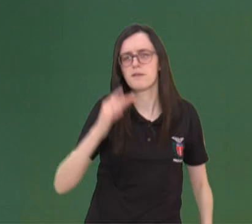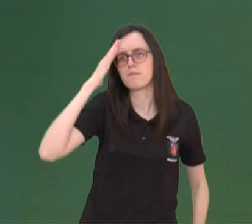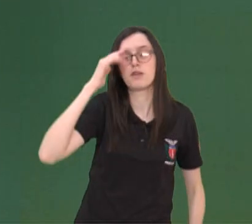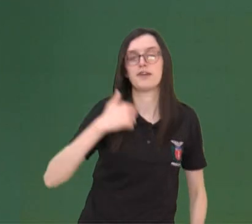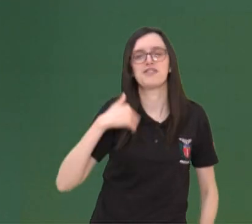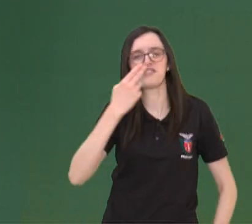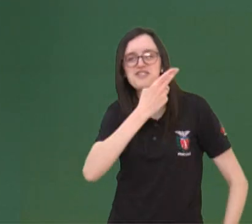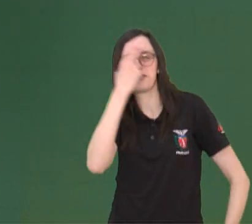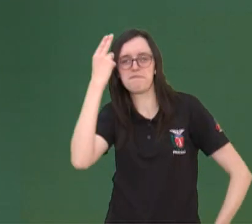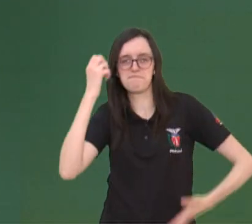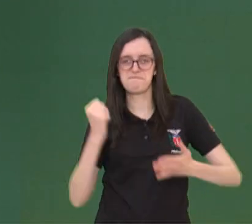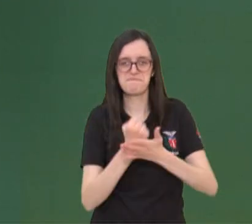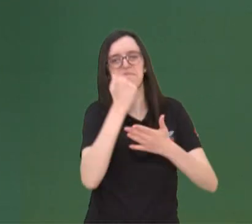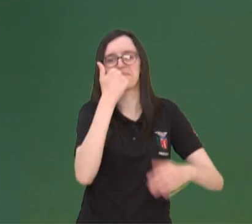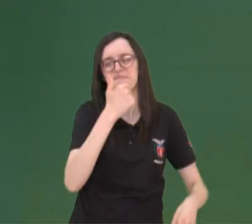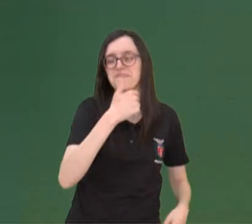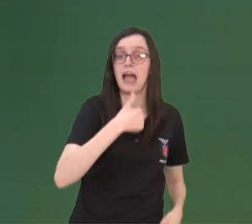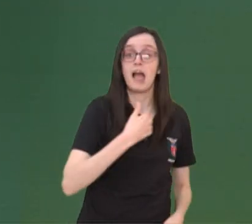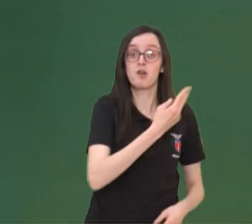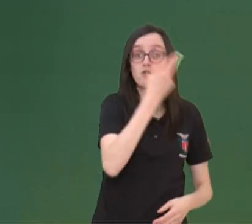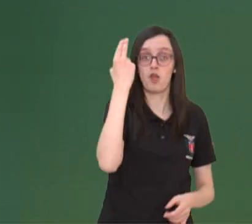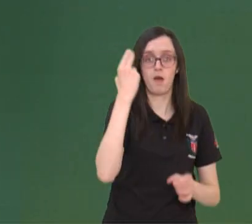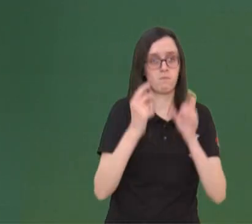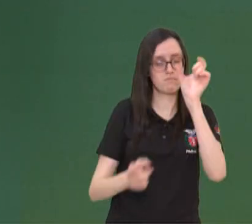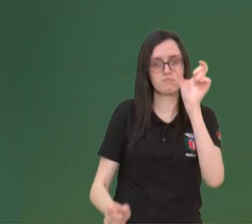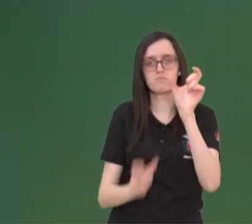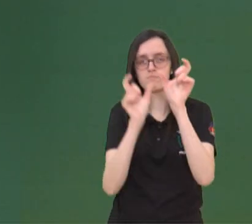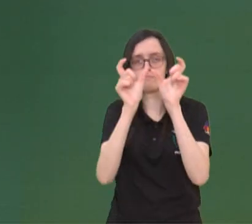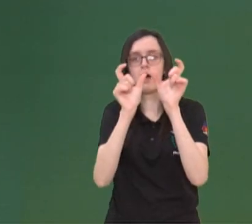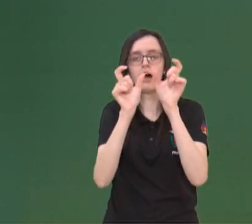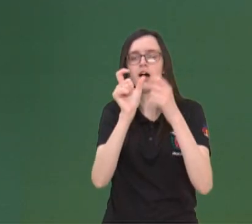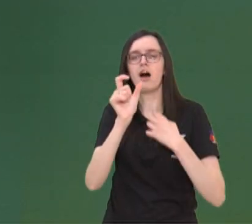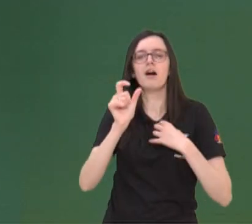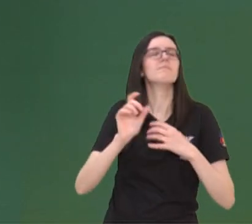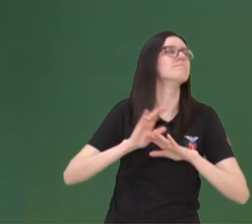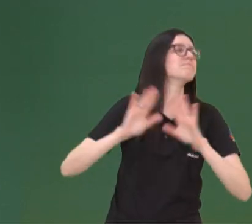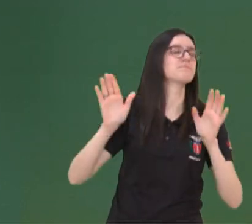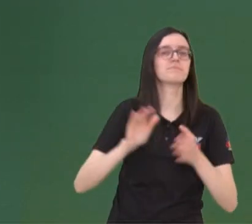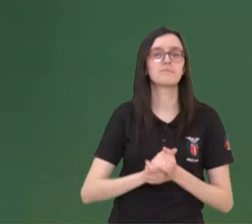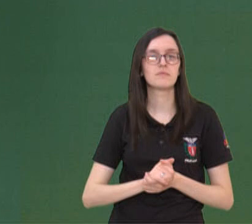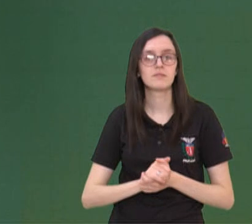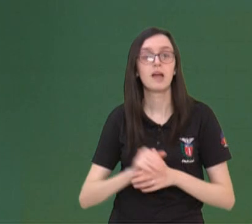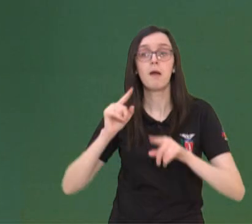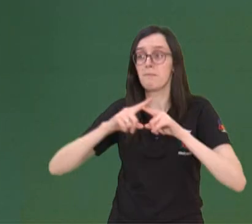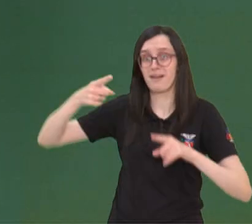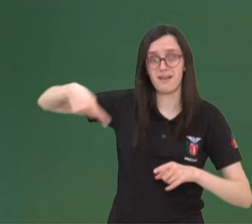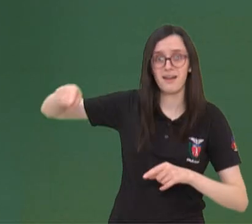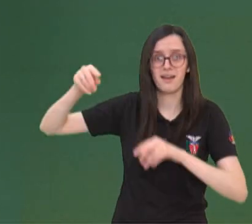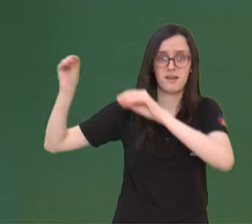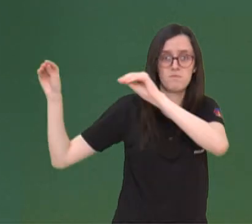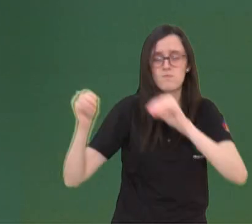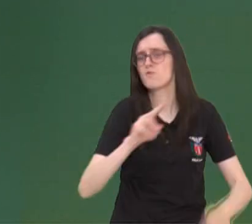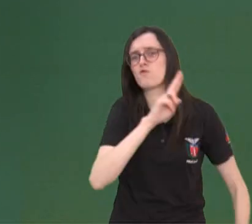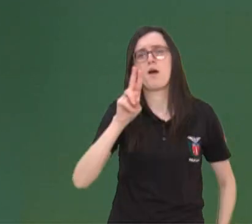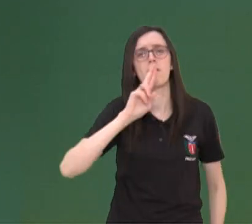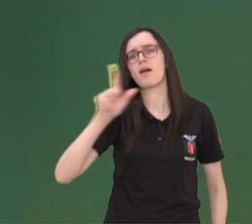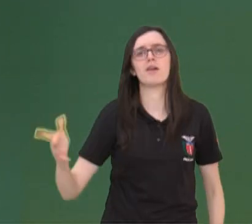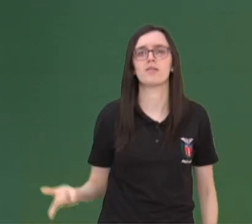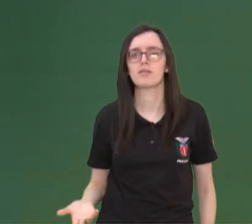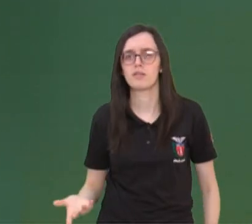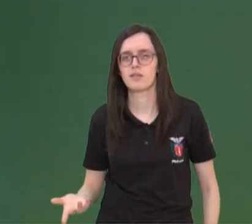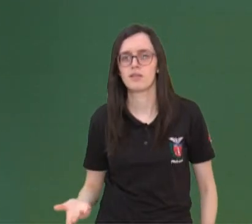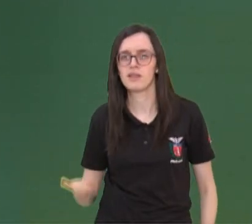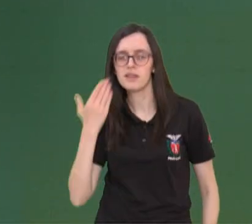nome, um sobrenome, aquele nome e sobrenome ele deixava lá, ganhava-se um outro nome. Por exemplo, José